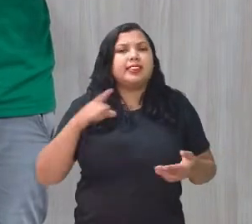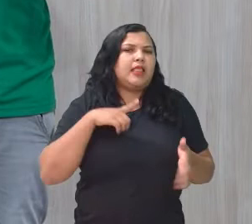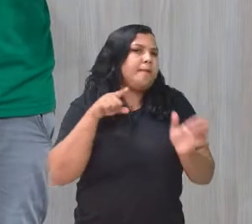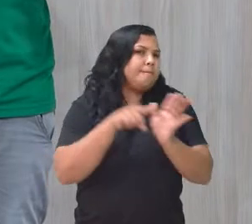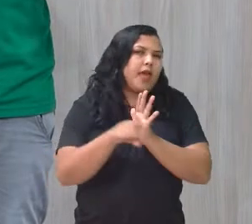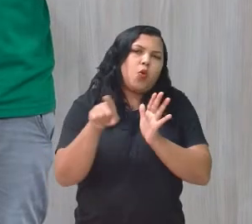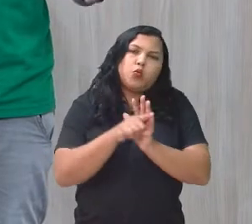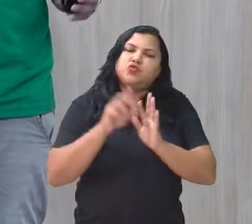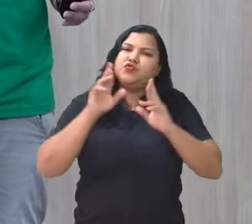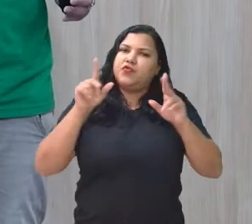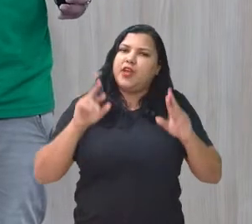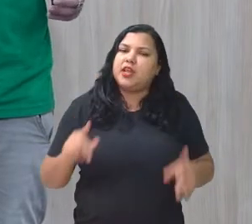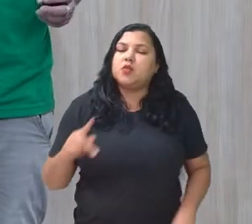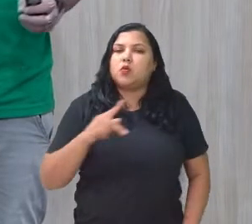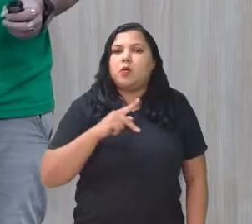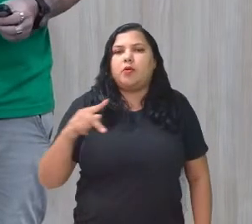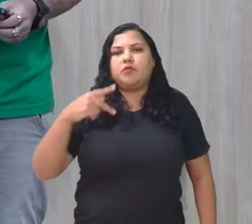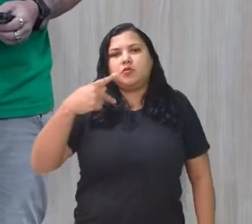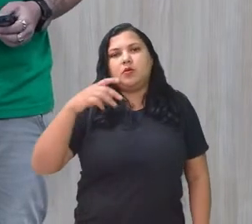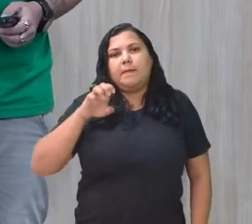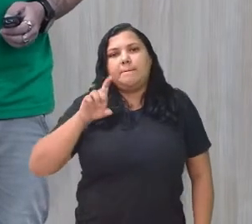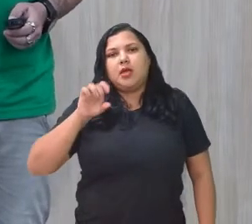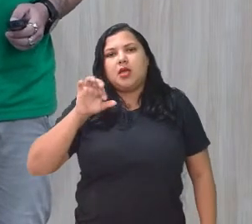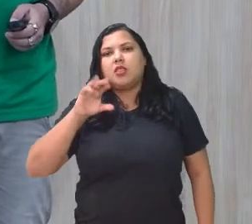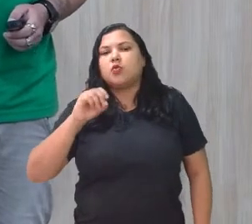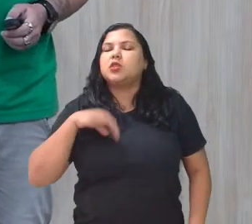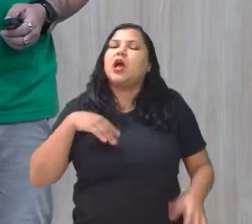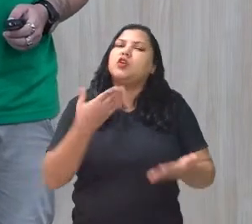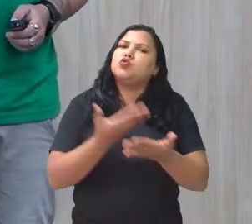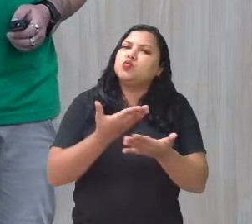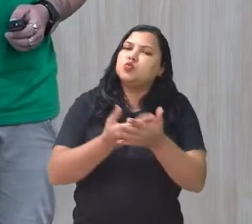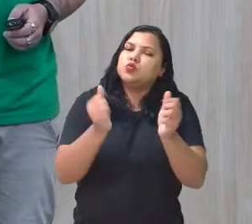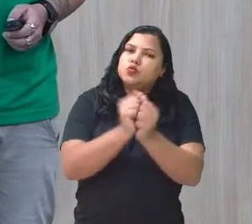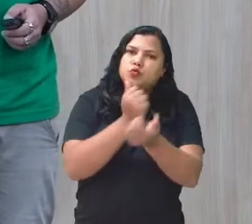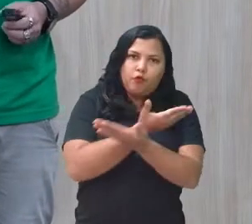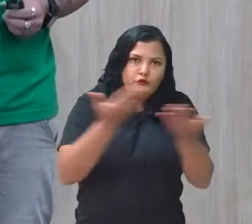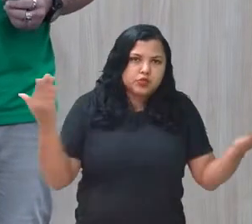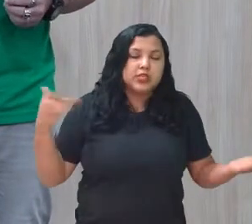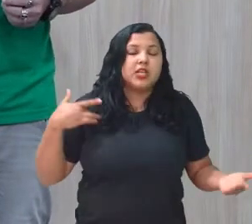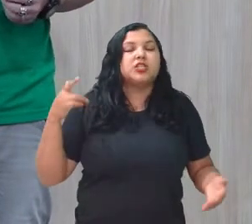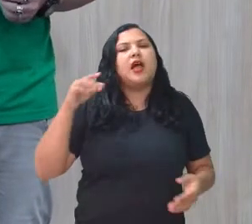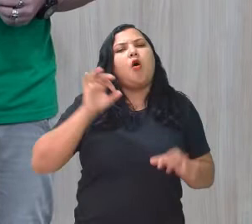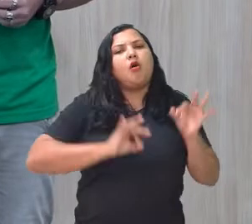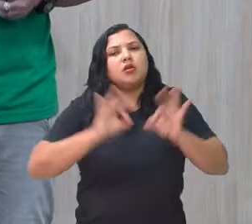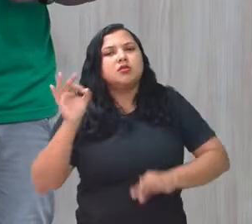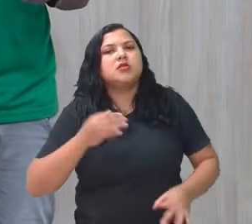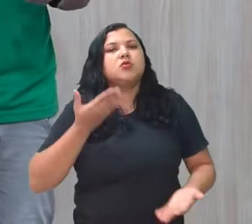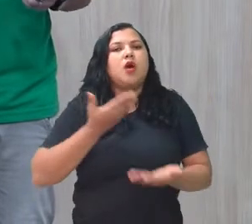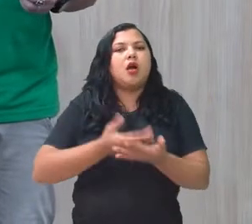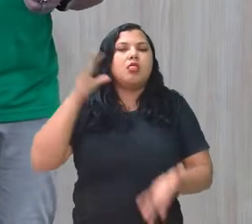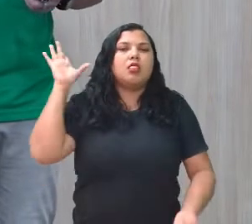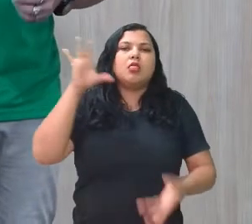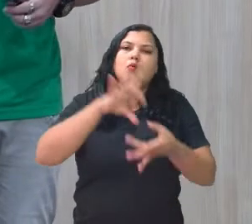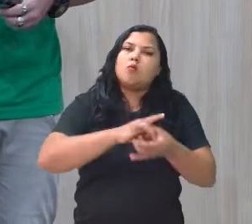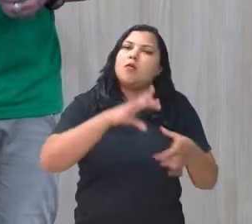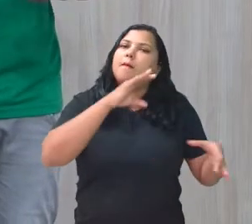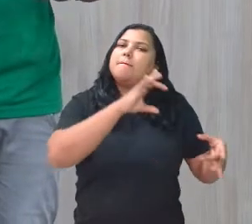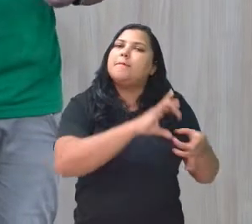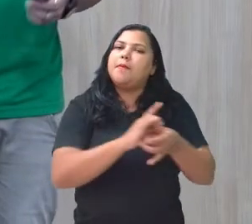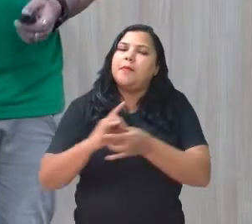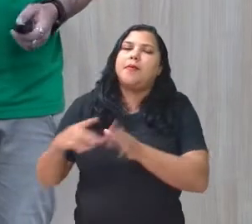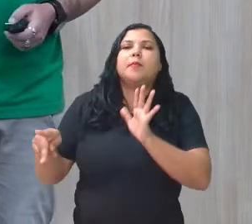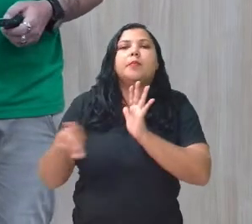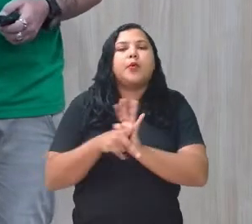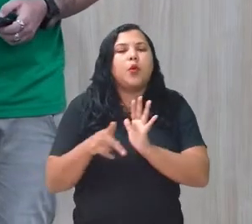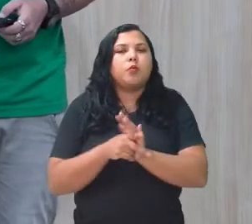está trazendo durante essas aulas, né? O professor Pedro está montando uma aula muito ligada à questão de contas de porcentagem com dinheiro